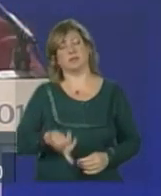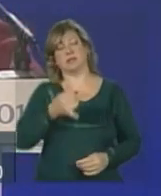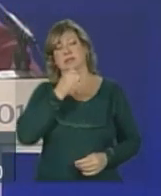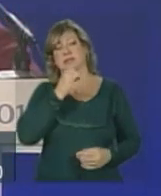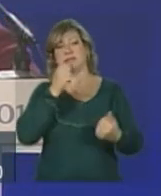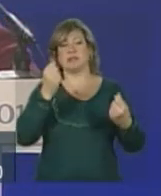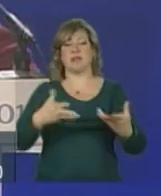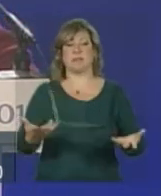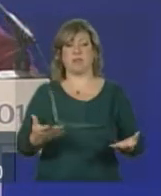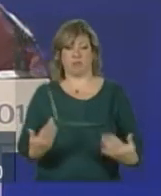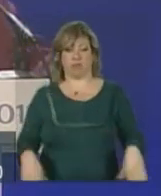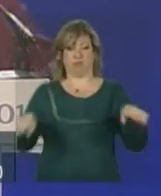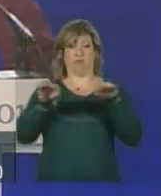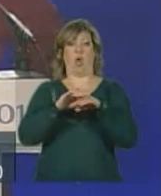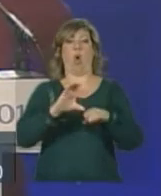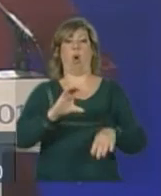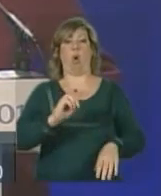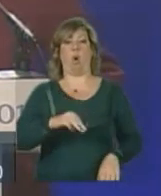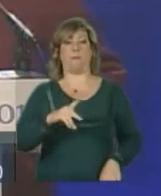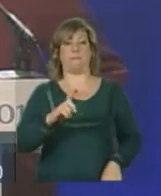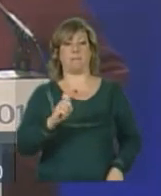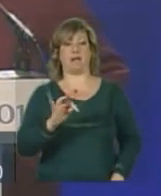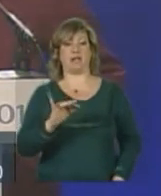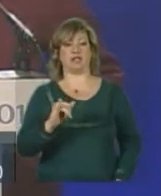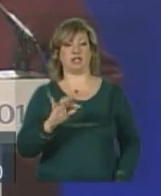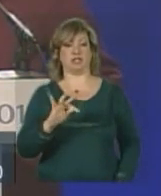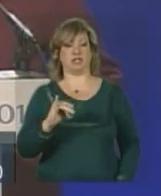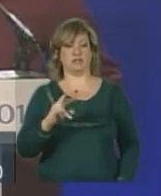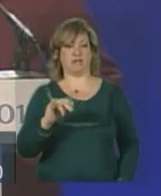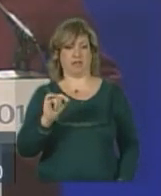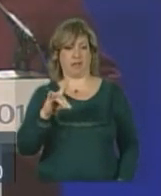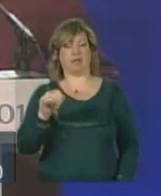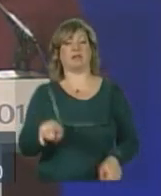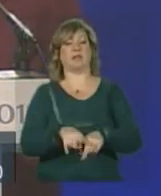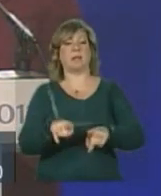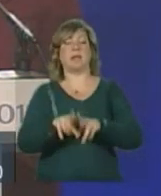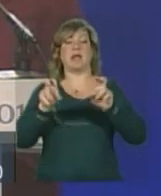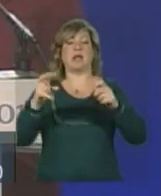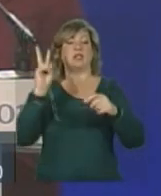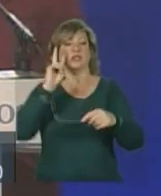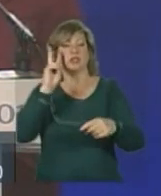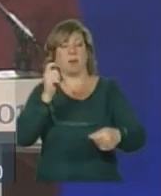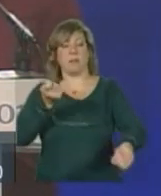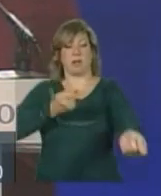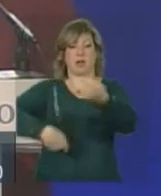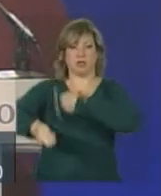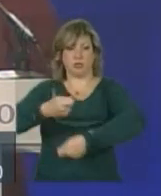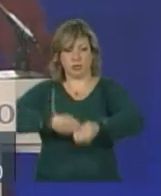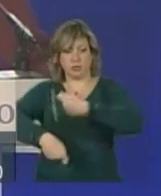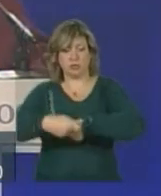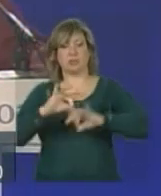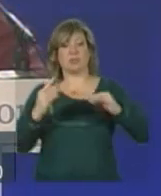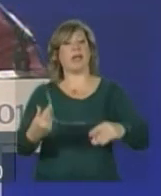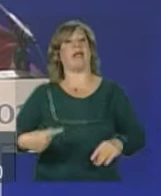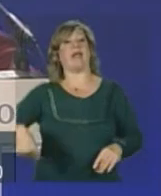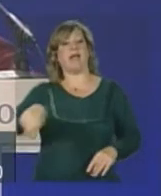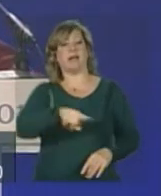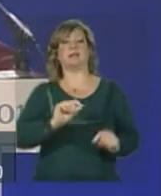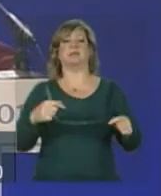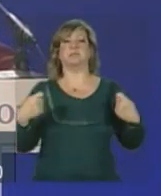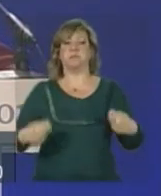de competitividade e as questões relativas às relações comerciais, elas têm de